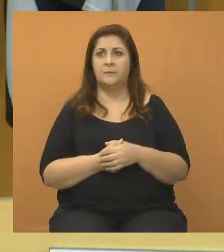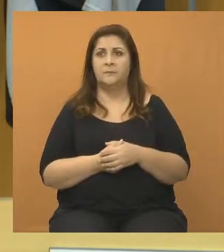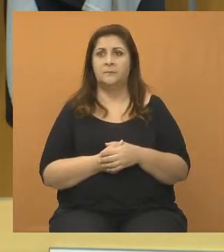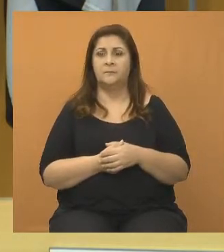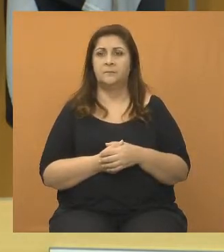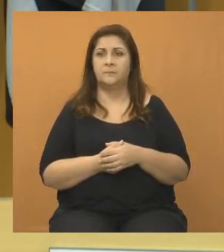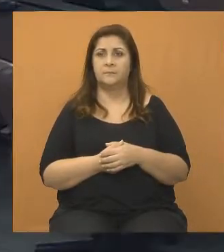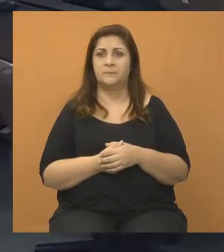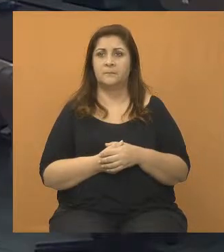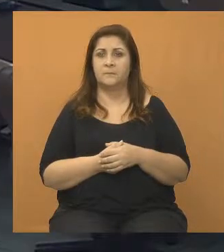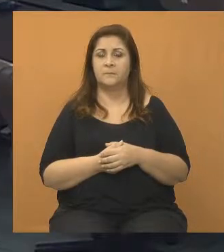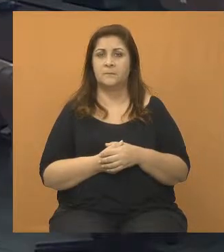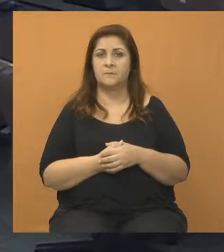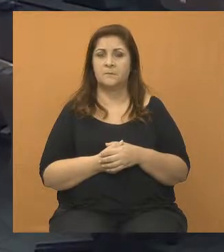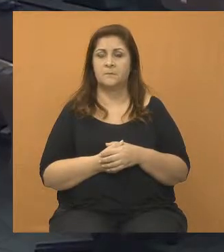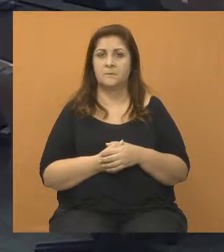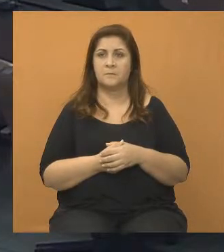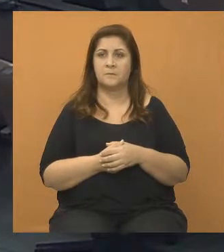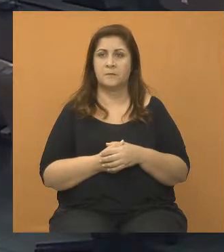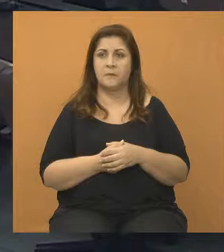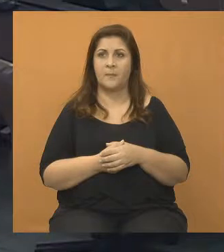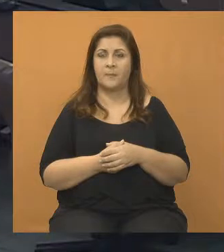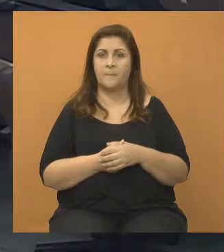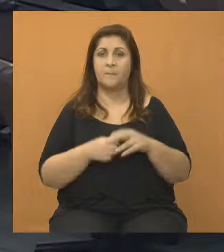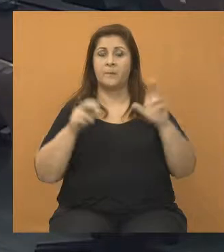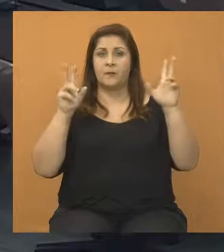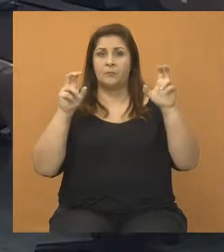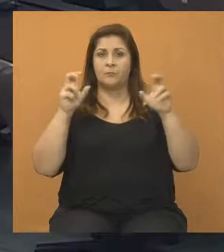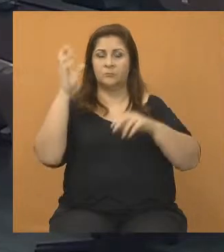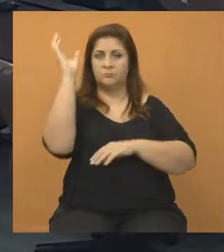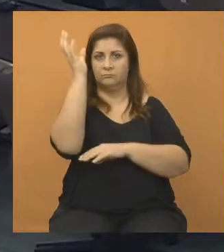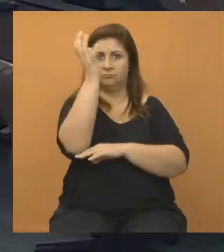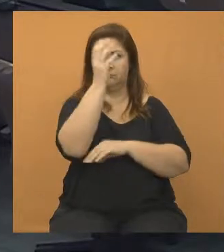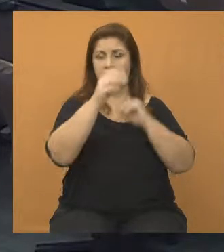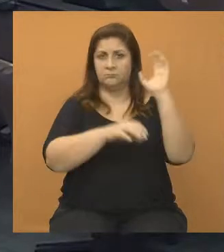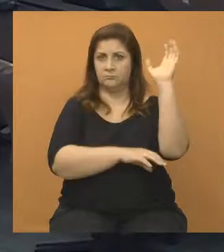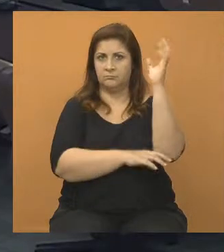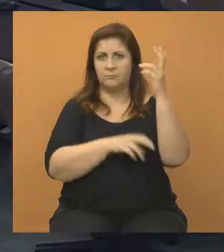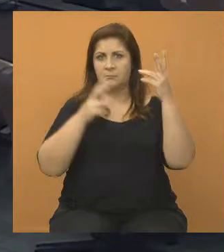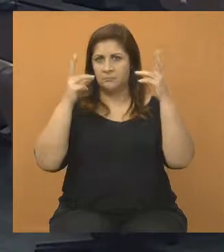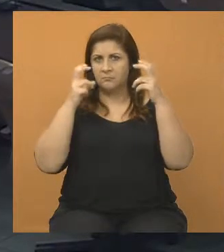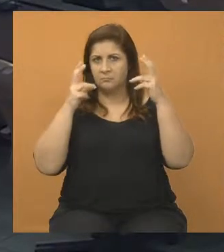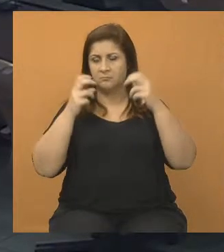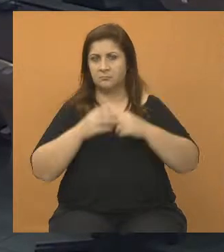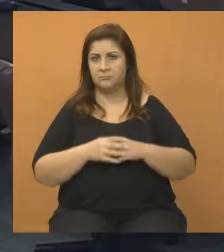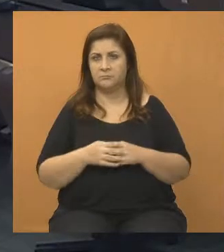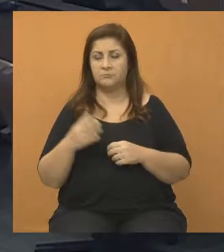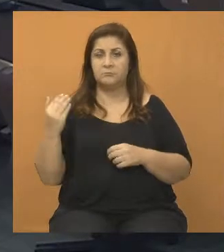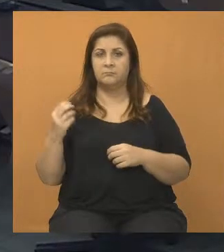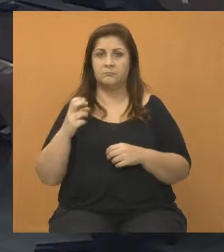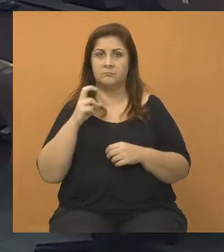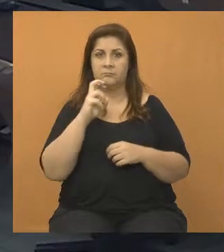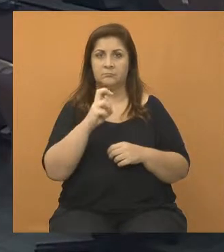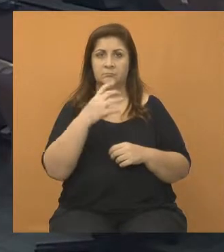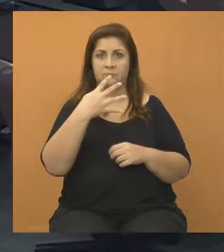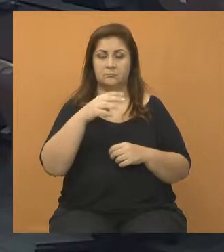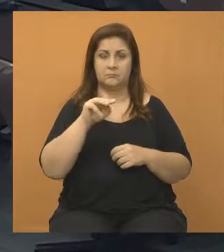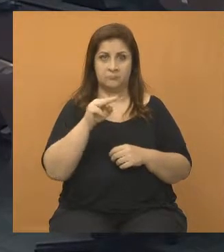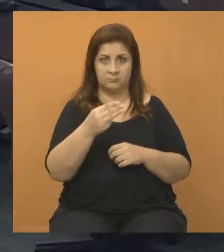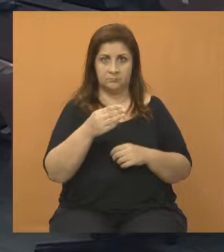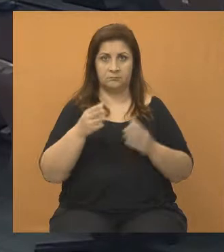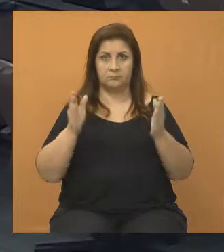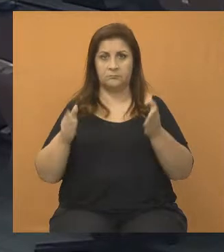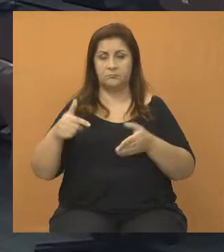Uhum. Com relação ao meio ambiente, percebi aqui também que de 54 para 70 é um